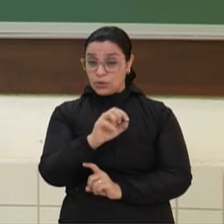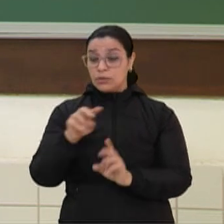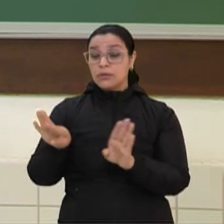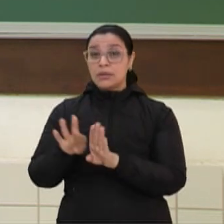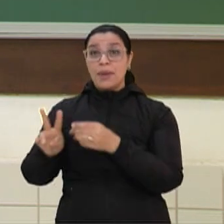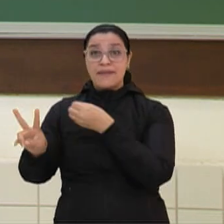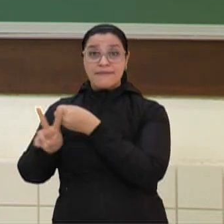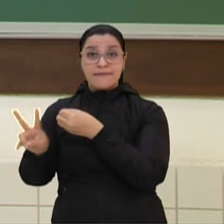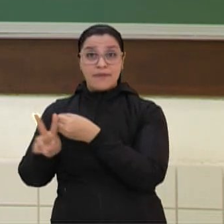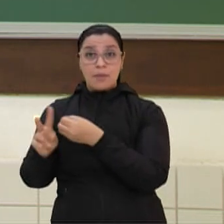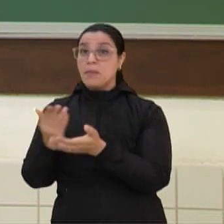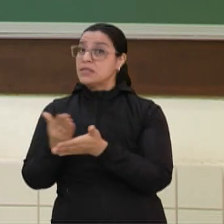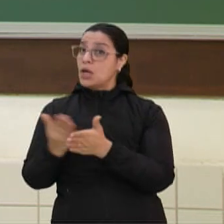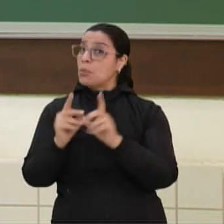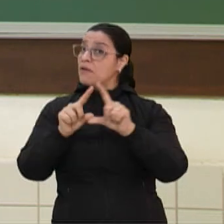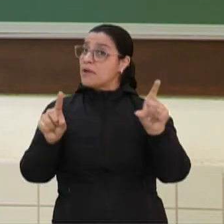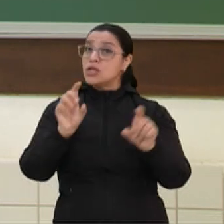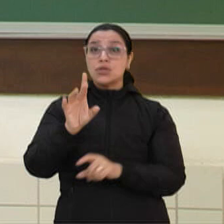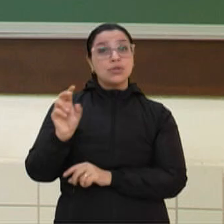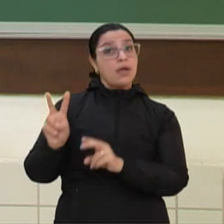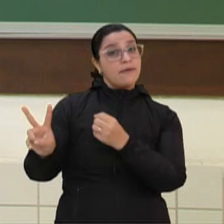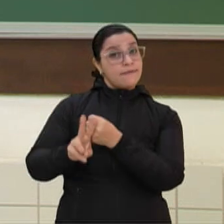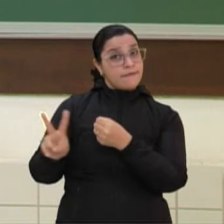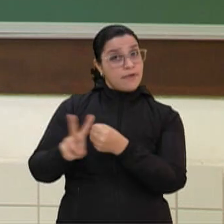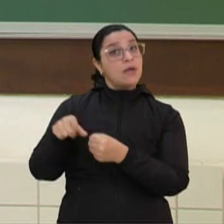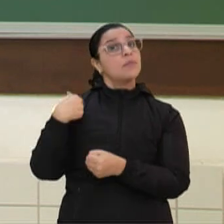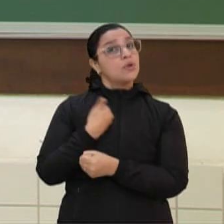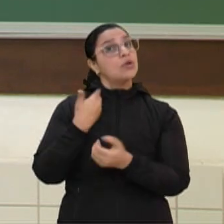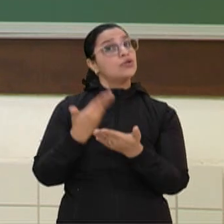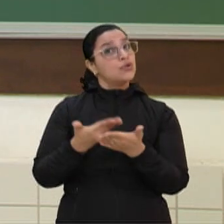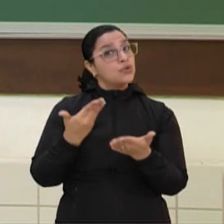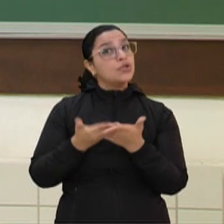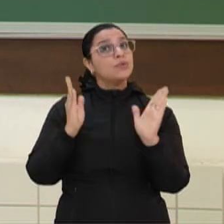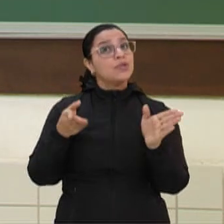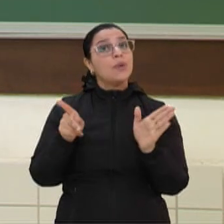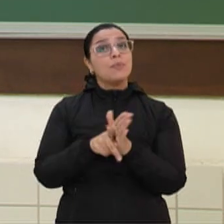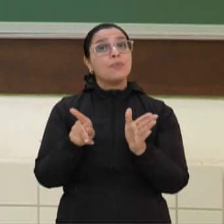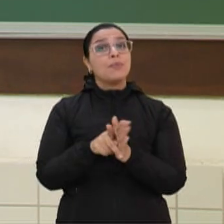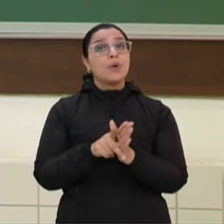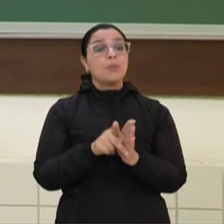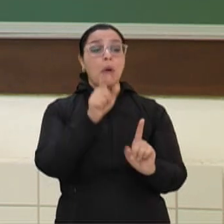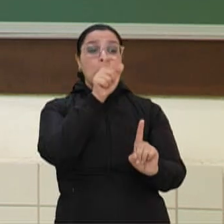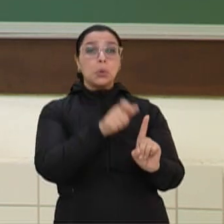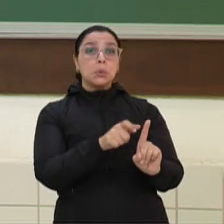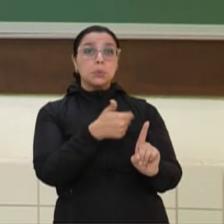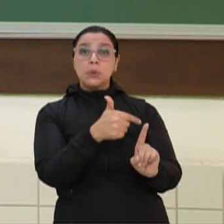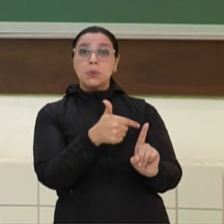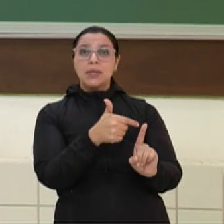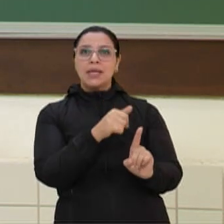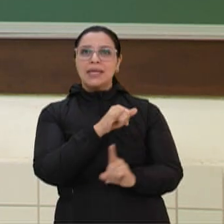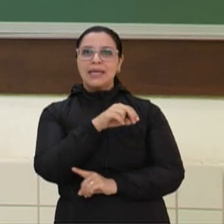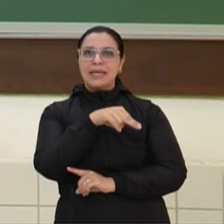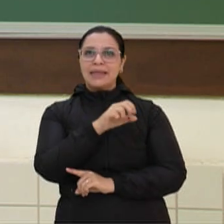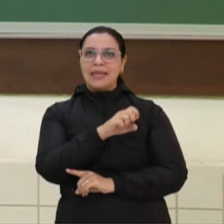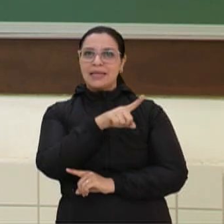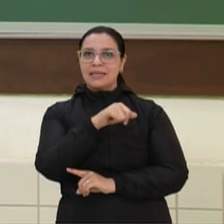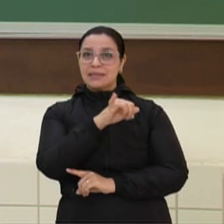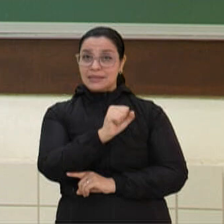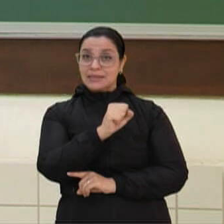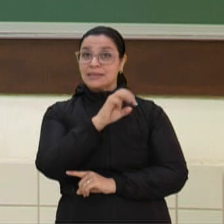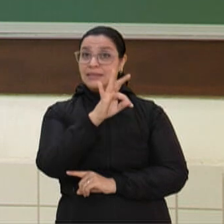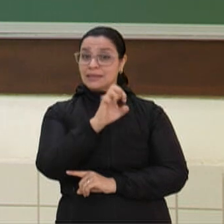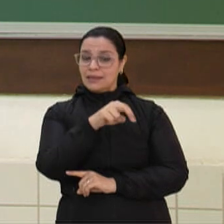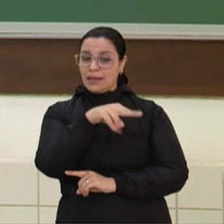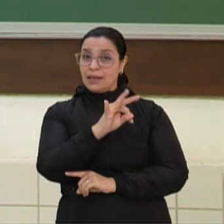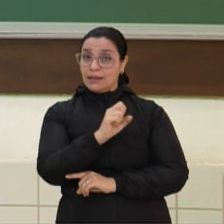que não tem sujeito, tem apenas o verbo, que nós já estudamos. Sujeito inexistente, ok? Tem, que tem,